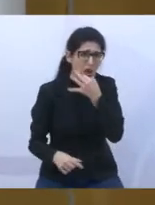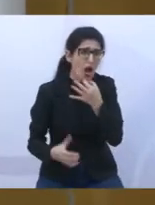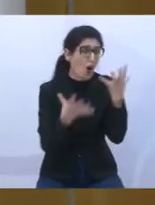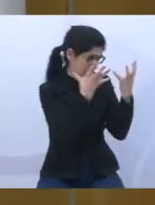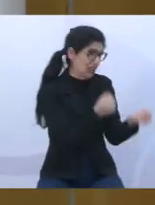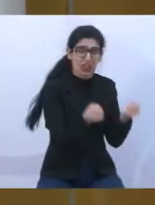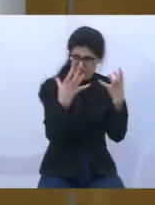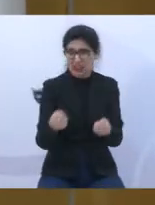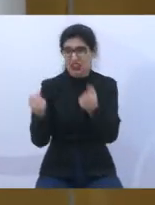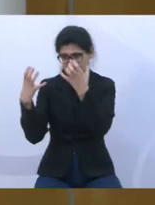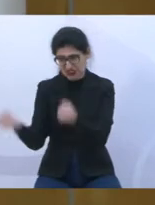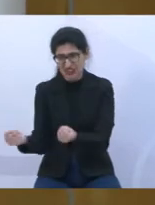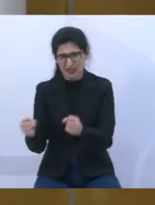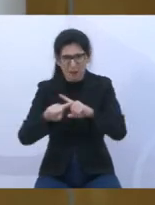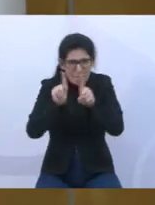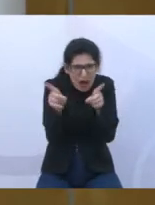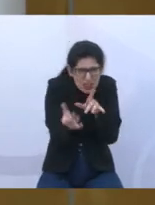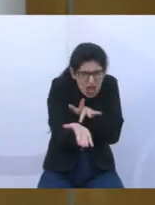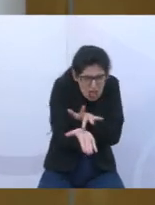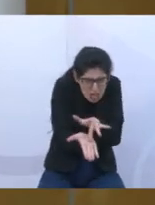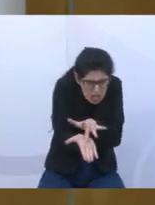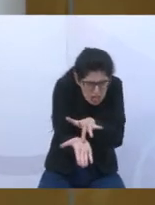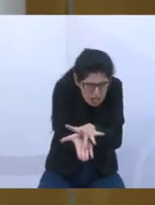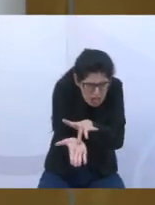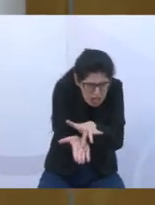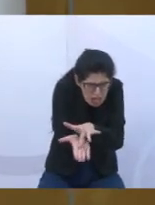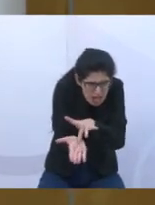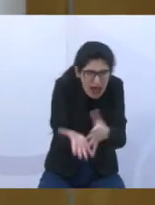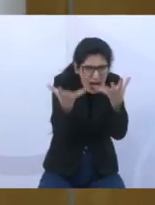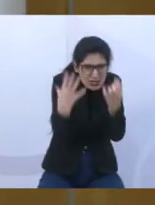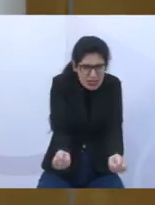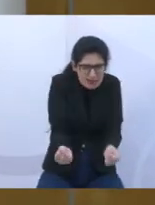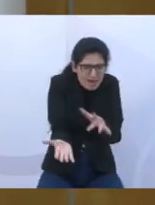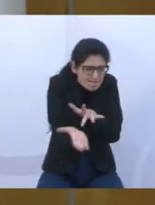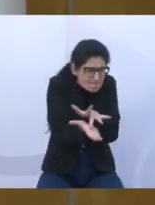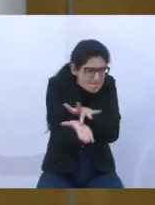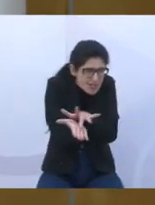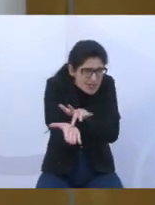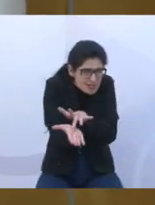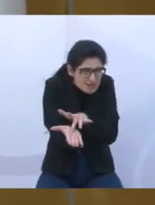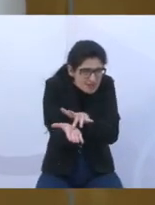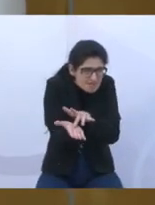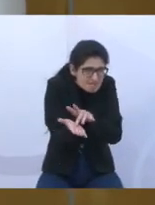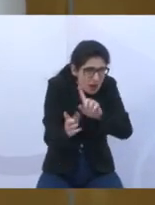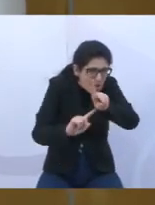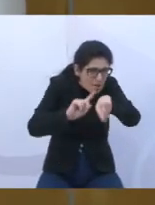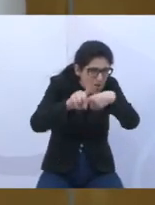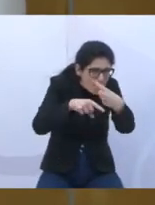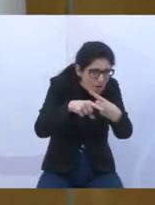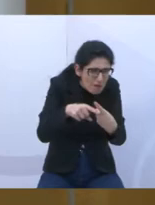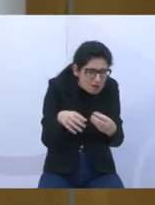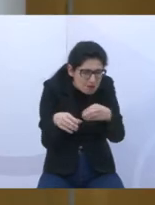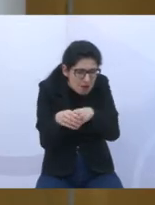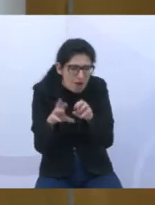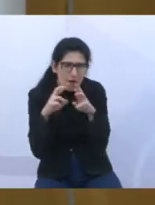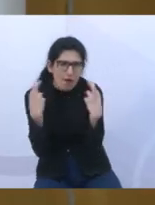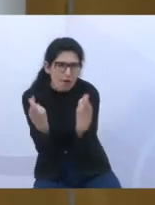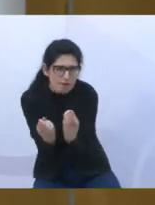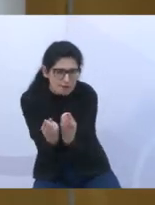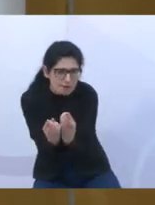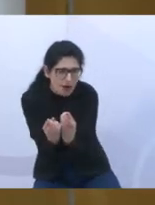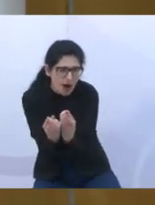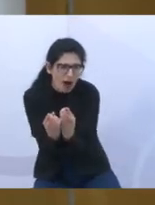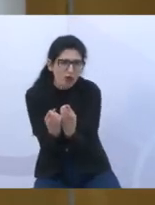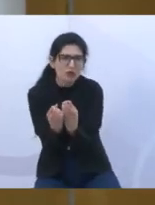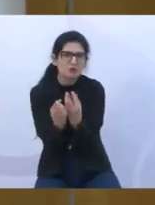opinião da população isso não da gente não pode ser dessa forma e é preciso valer a opinião do povo que